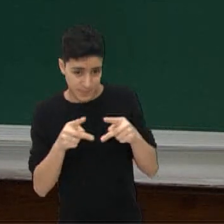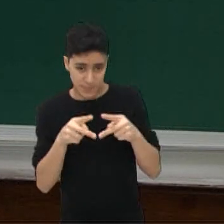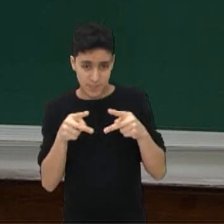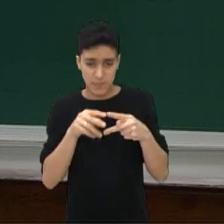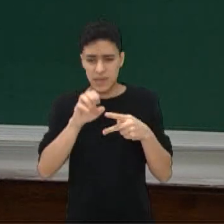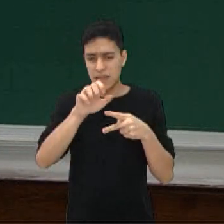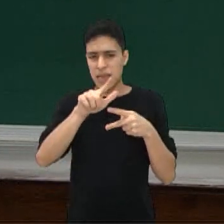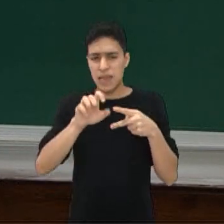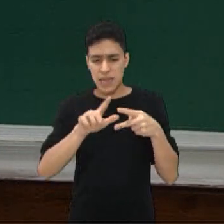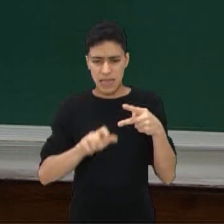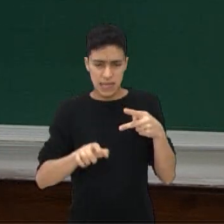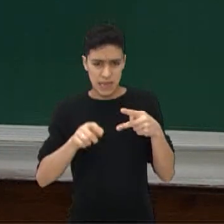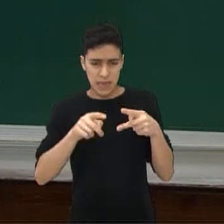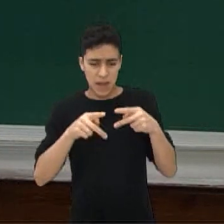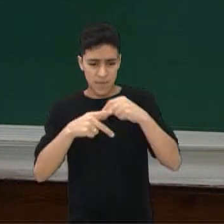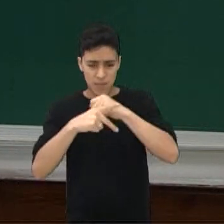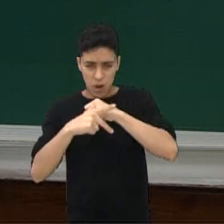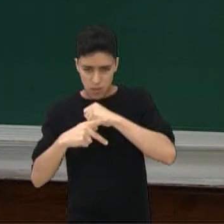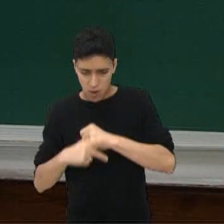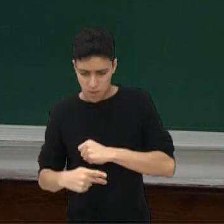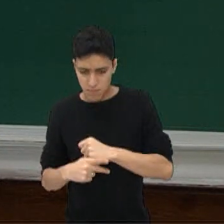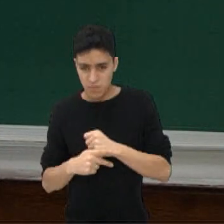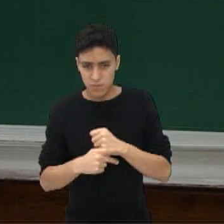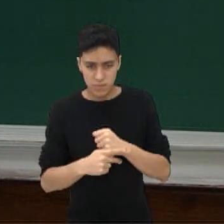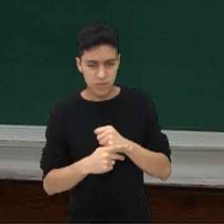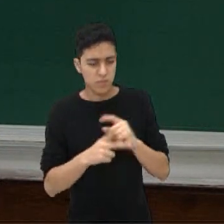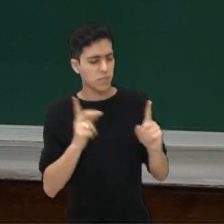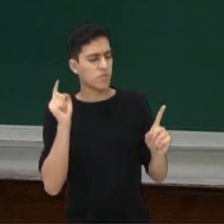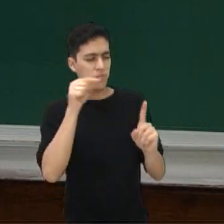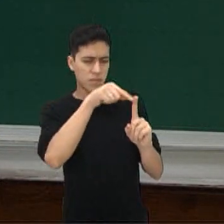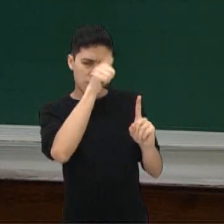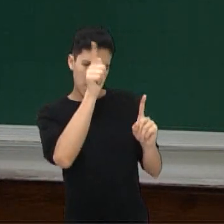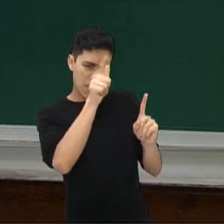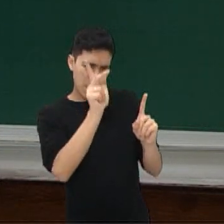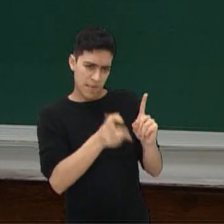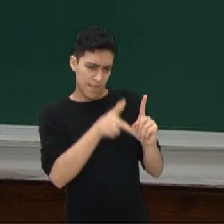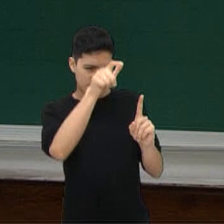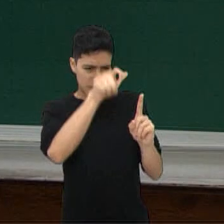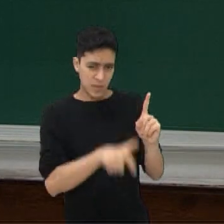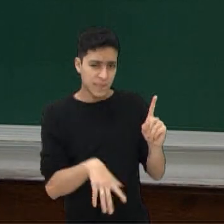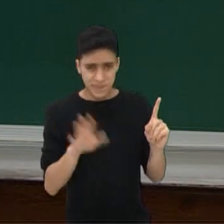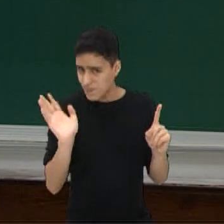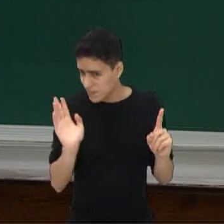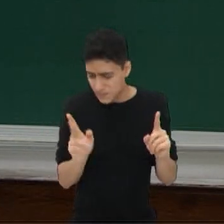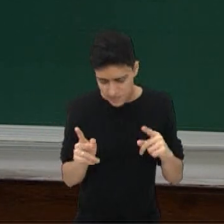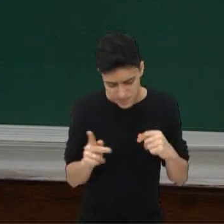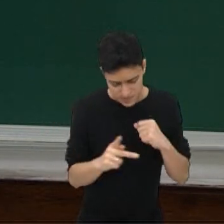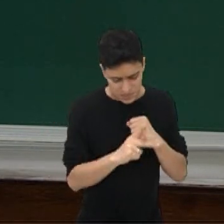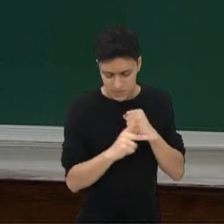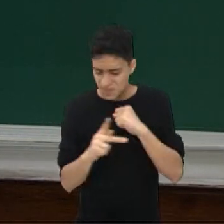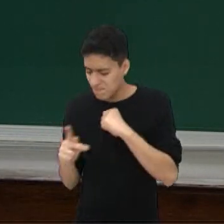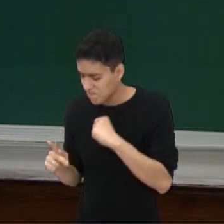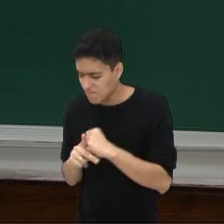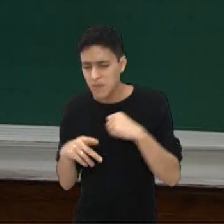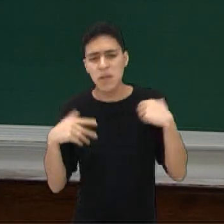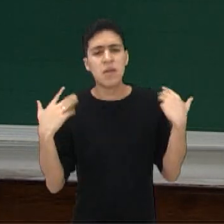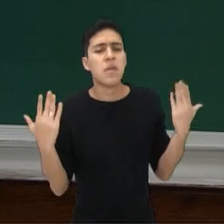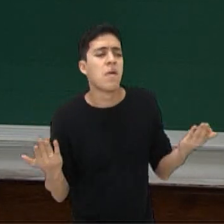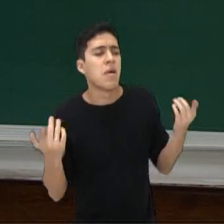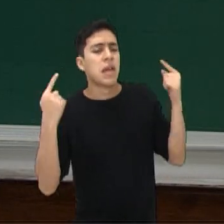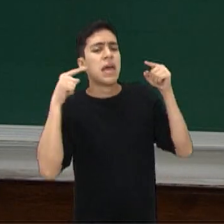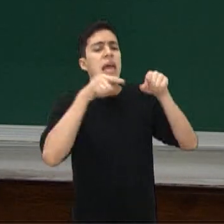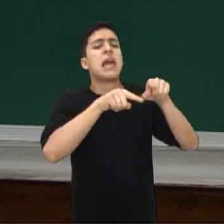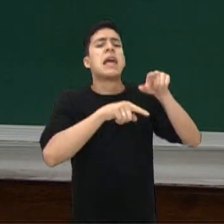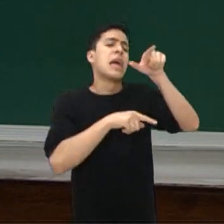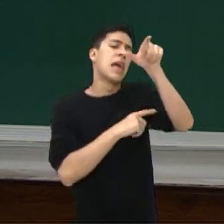ele. É para a mesma pessoa que ela está usando? A quem ela se refere? Esses pronomes estão se referindo a quem,